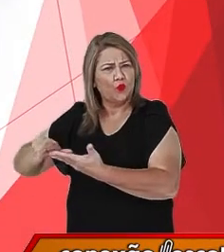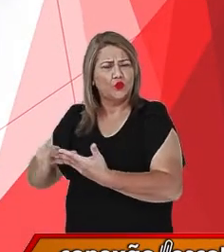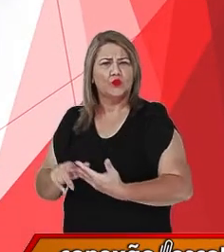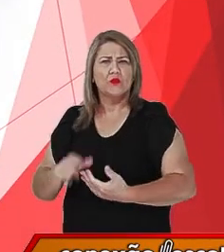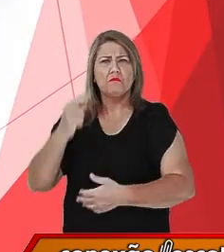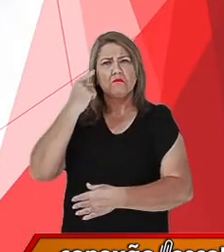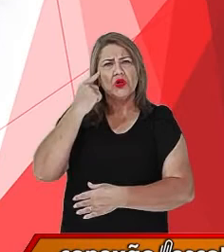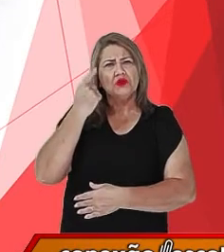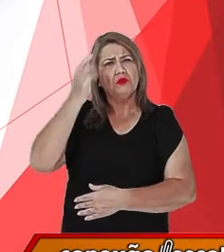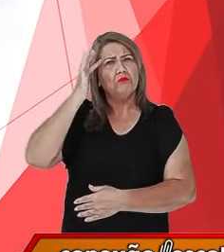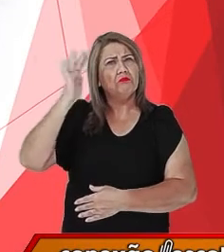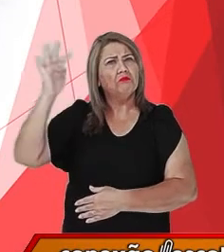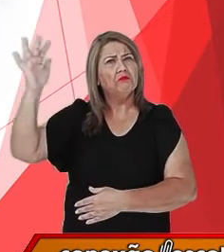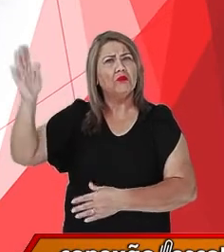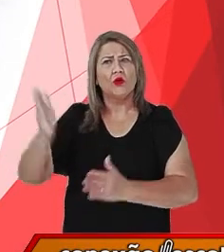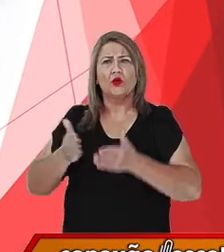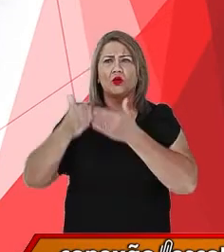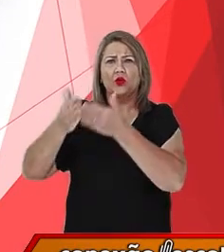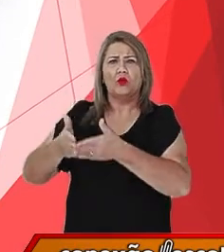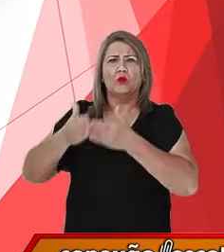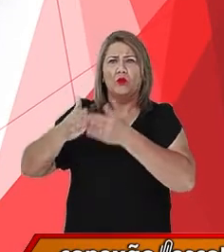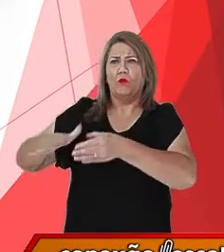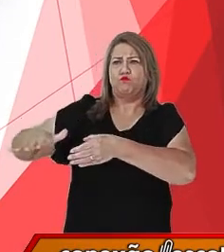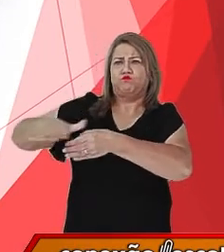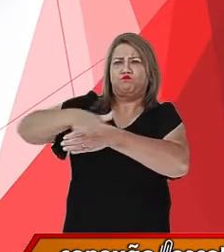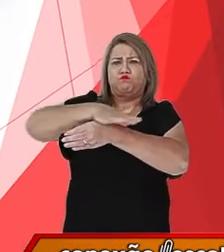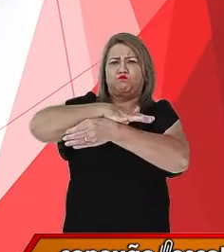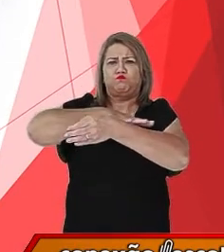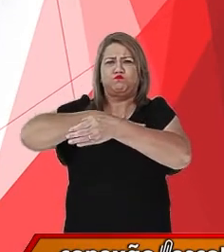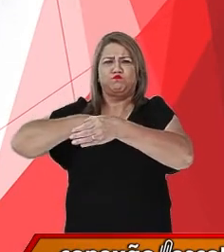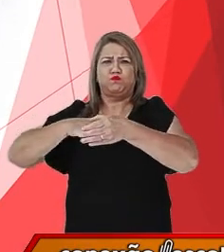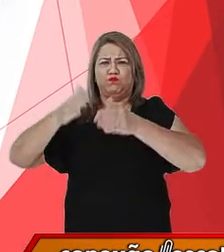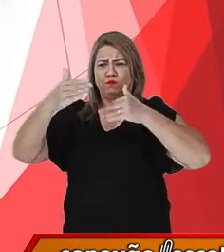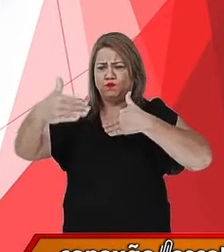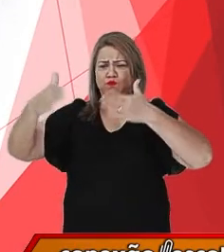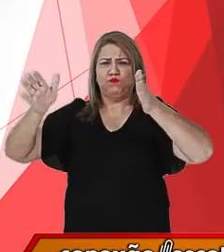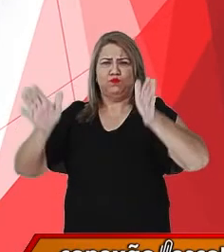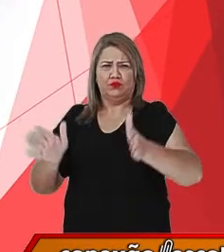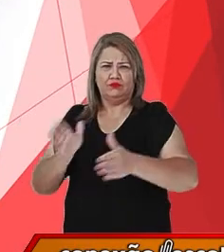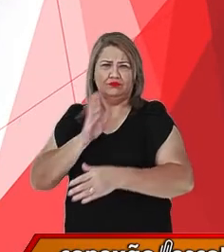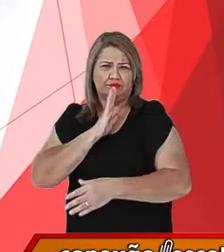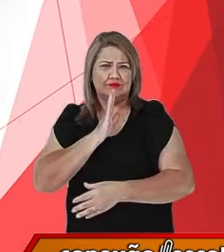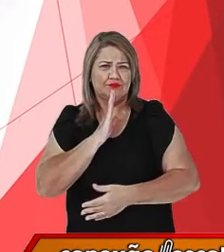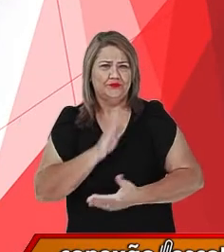imaginam, aqueles navios cheios de containers.